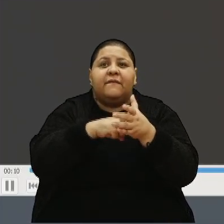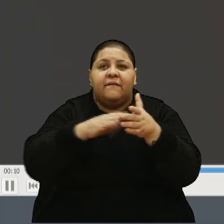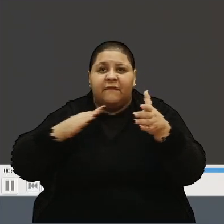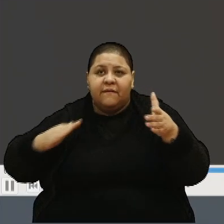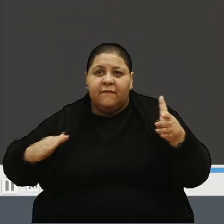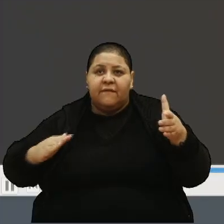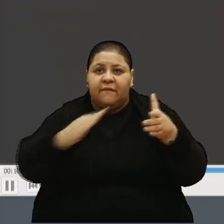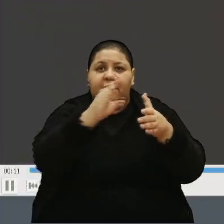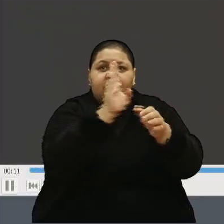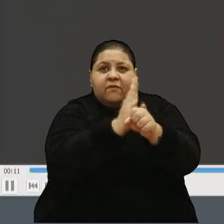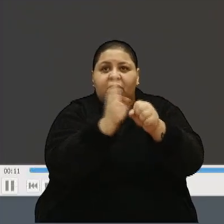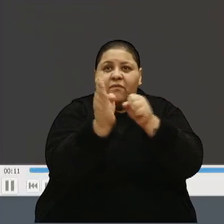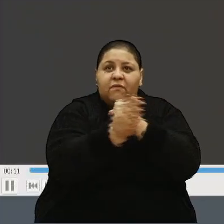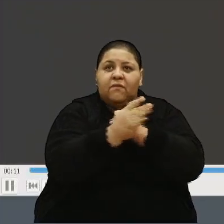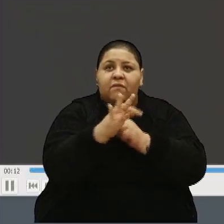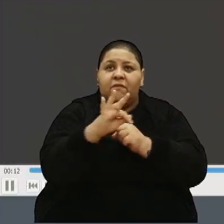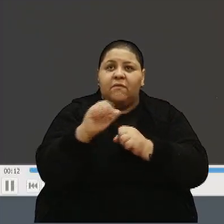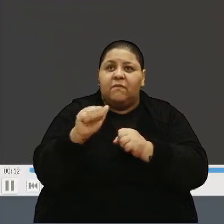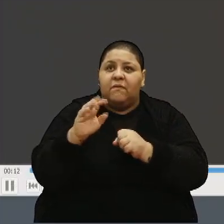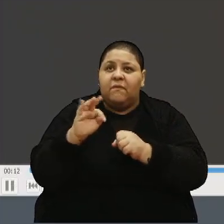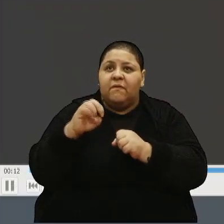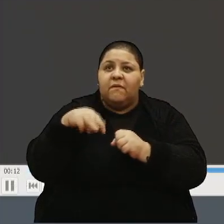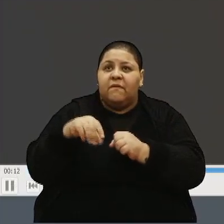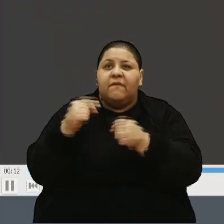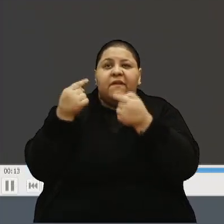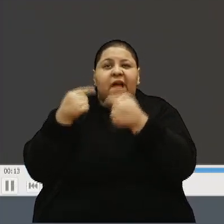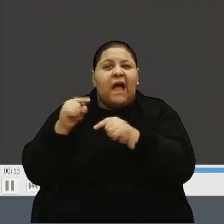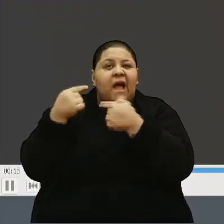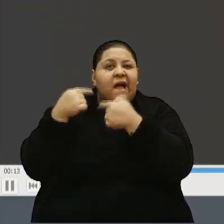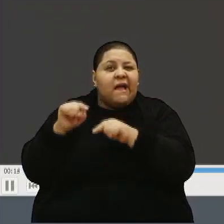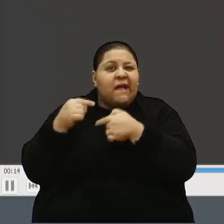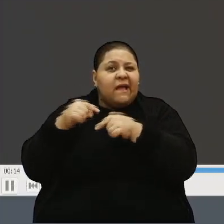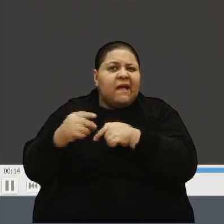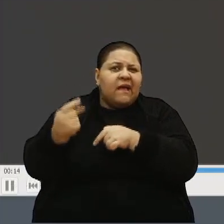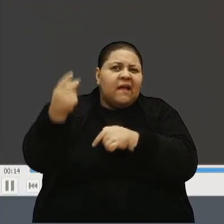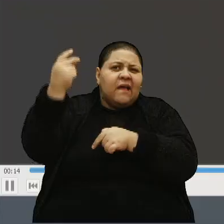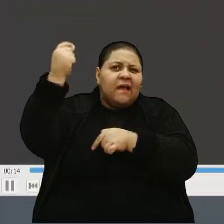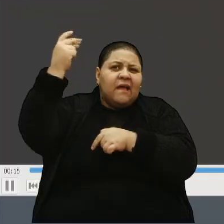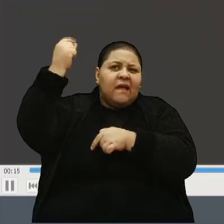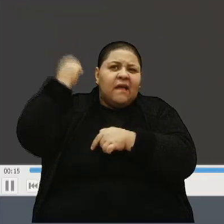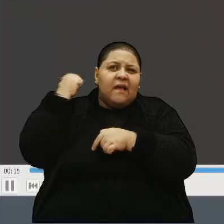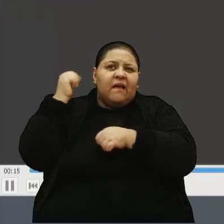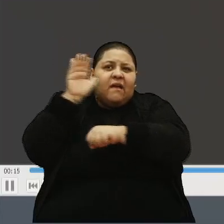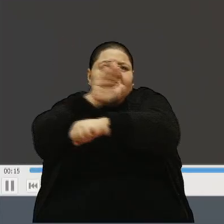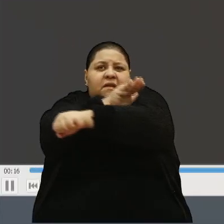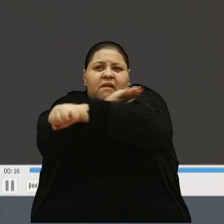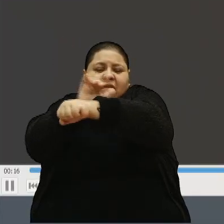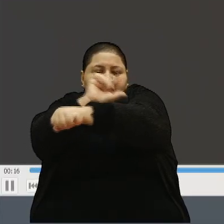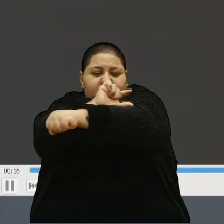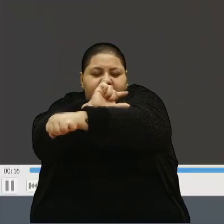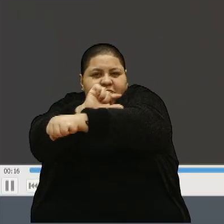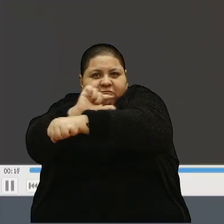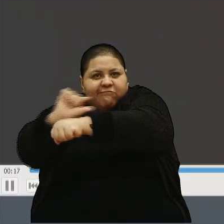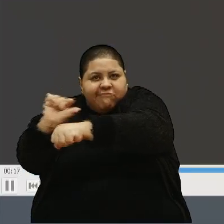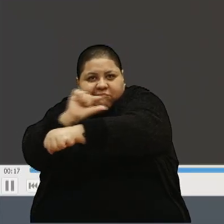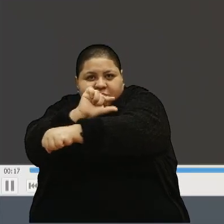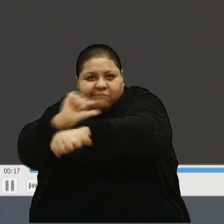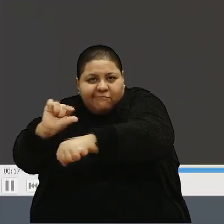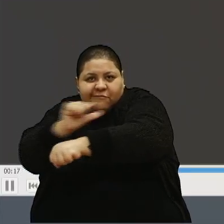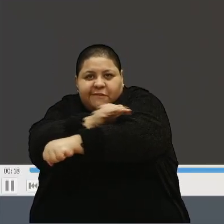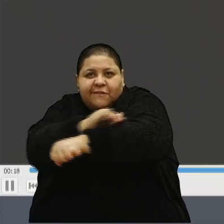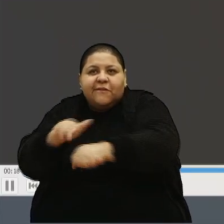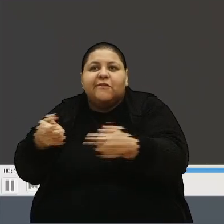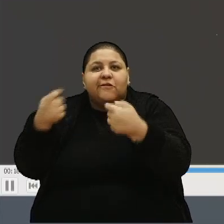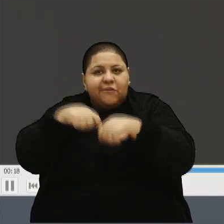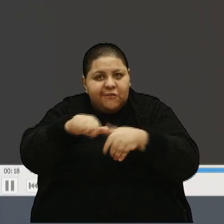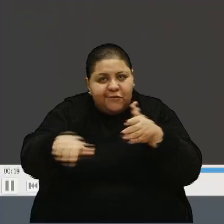do bairro Fátima. Estamos reclamando disso desde que a camadinha de asfalto foi colocada ali. Precisamos de